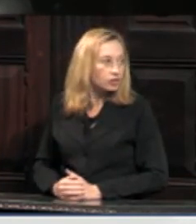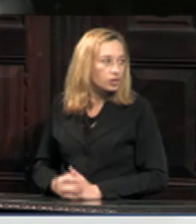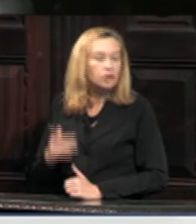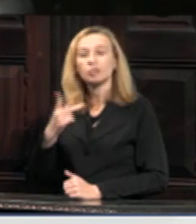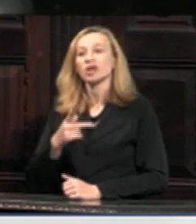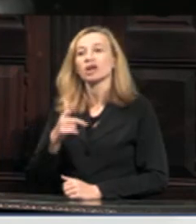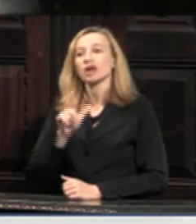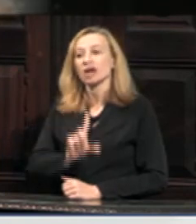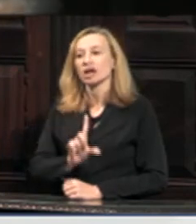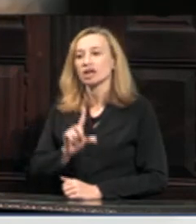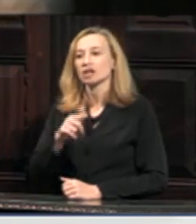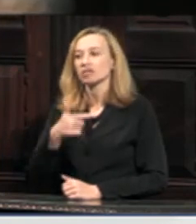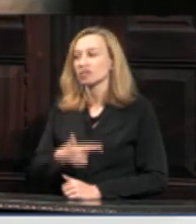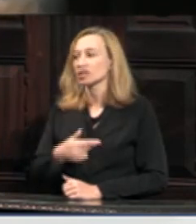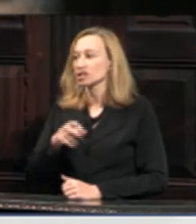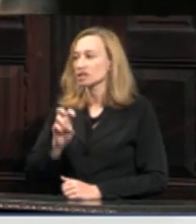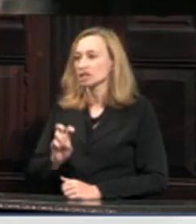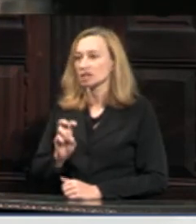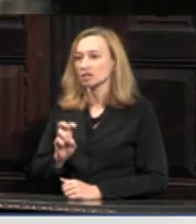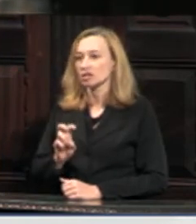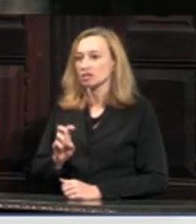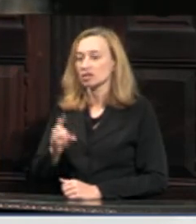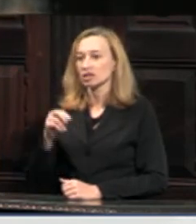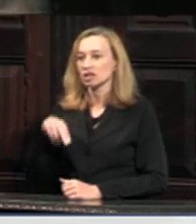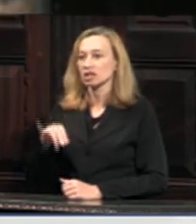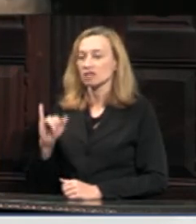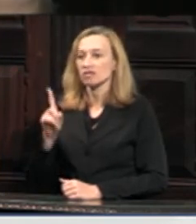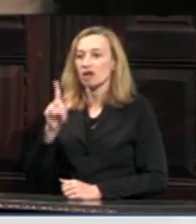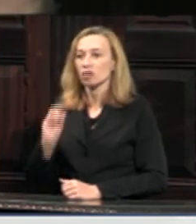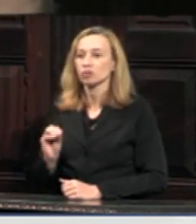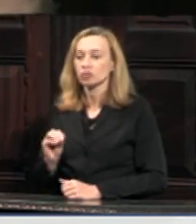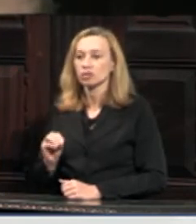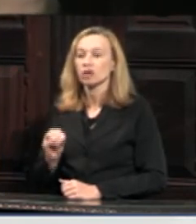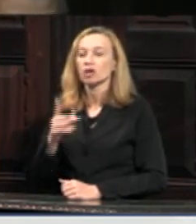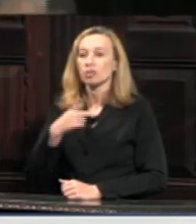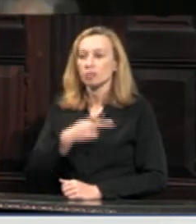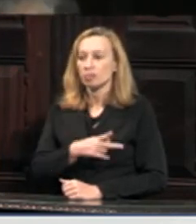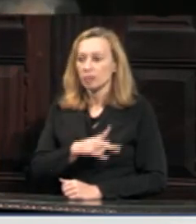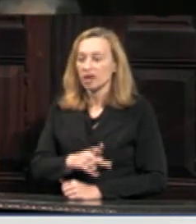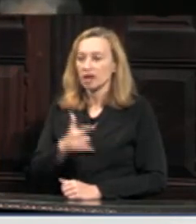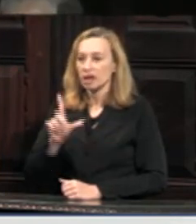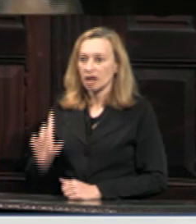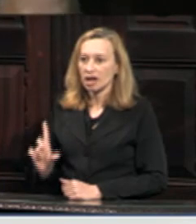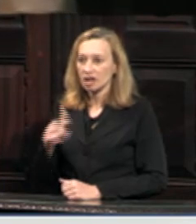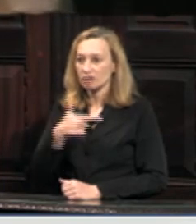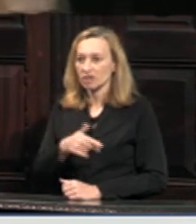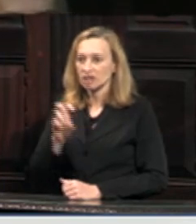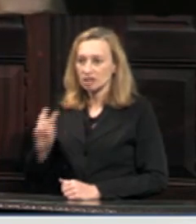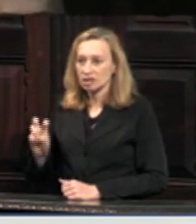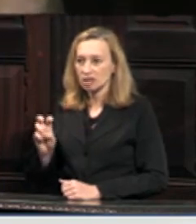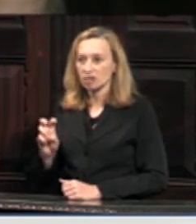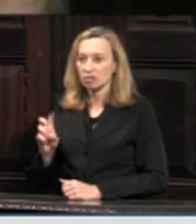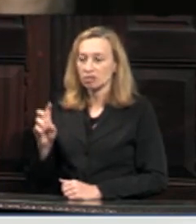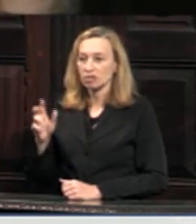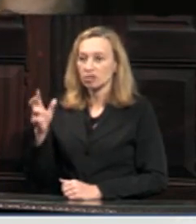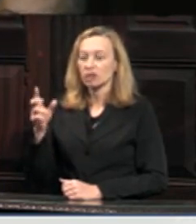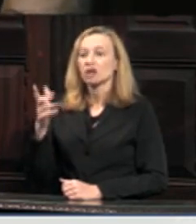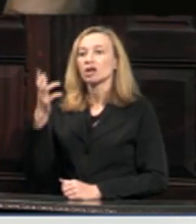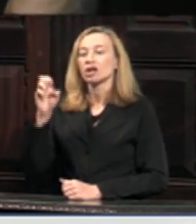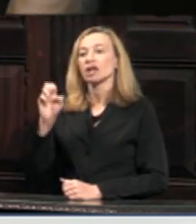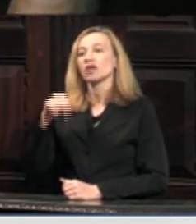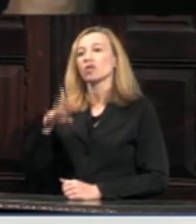PL 2582-2017, deputado Divaldo Mulim. PL 2592-2017, deputado Leomar Coelho.